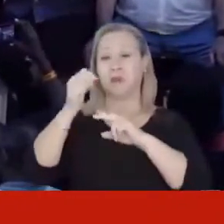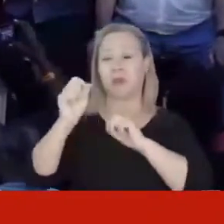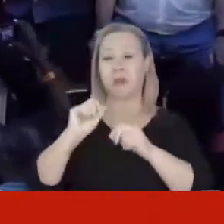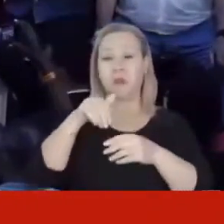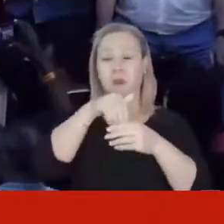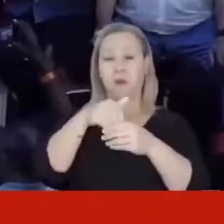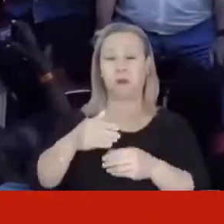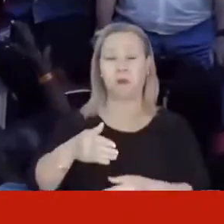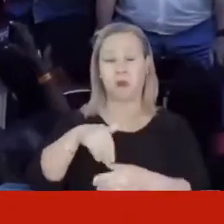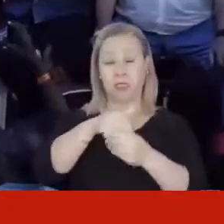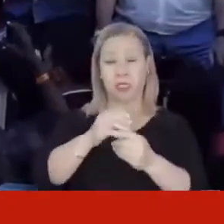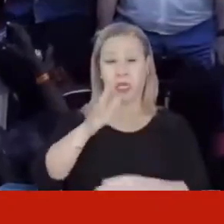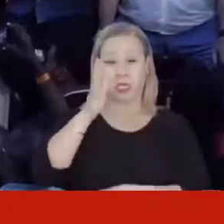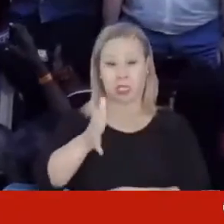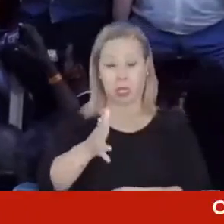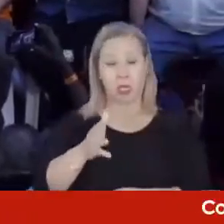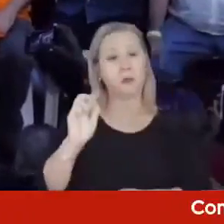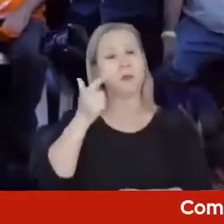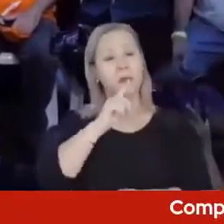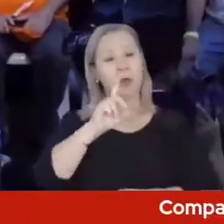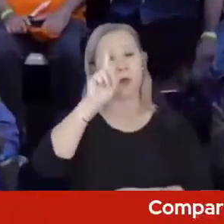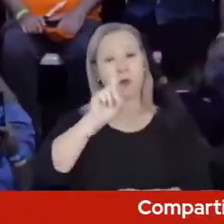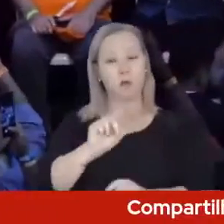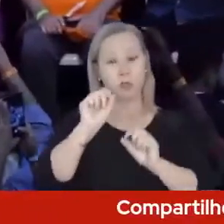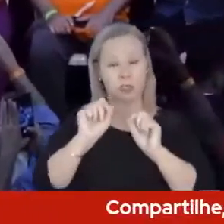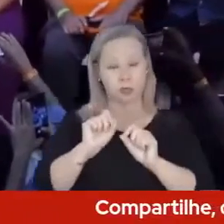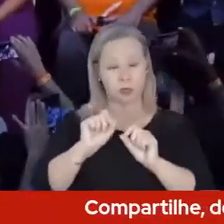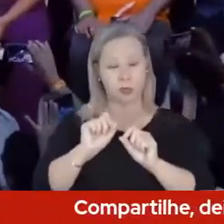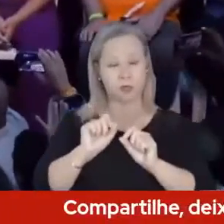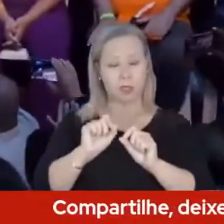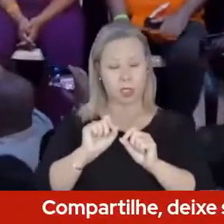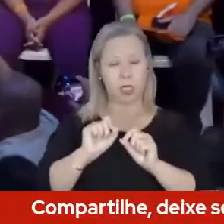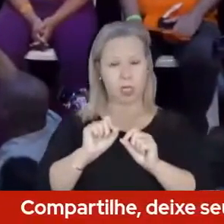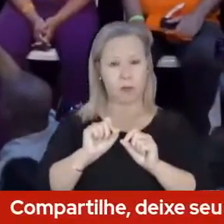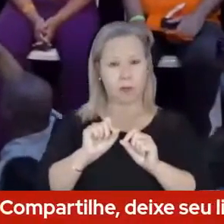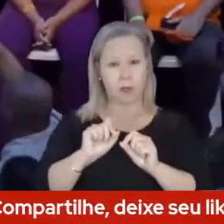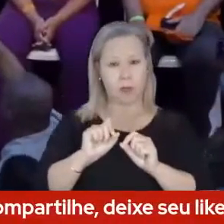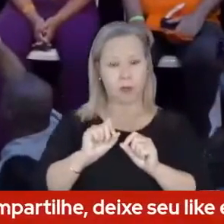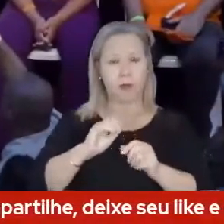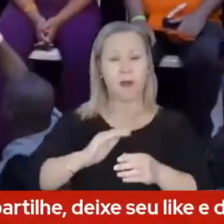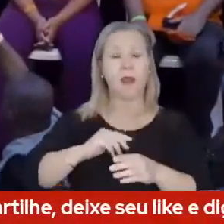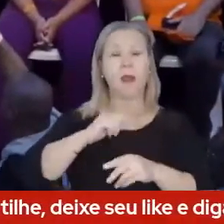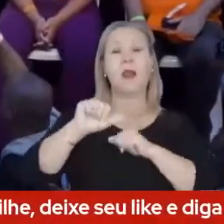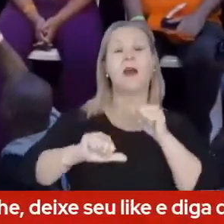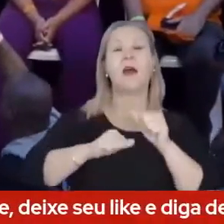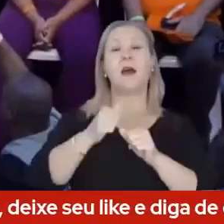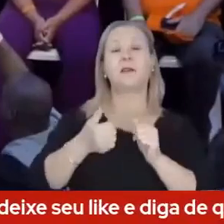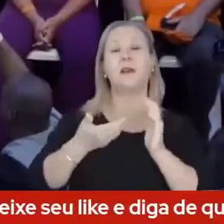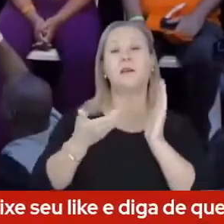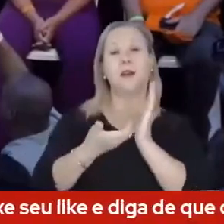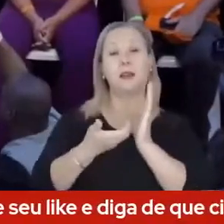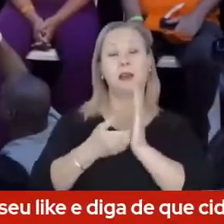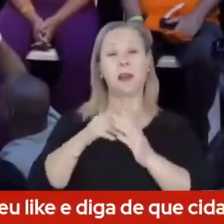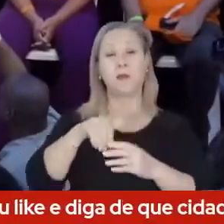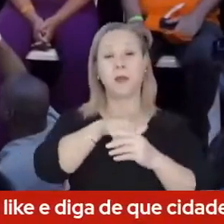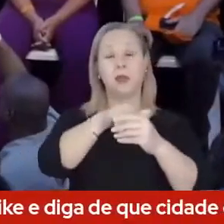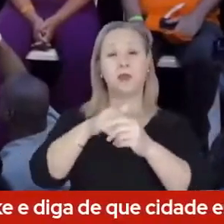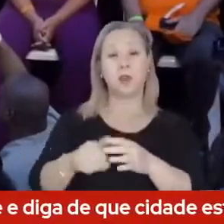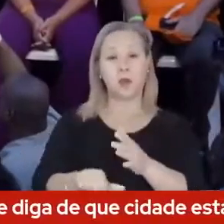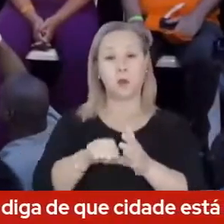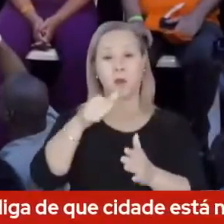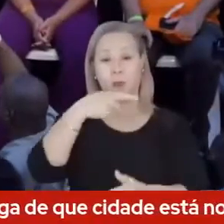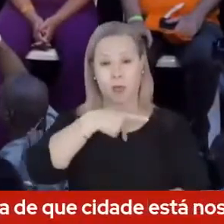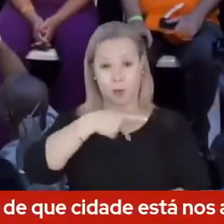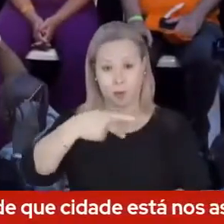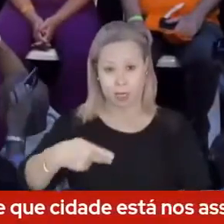direito de, pela via indireta, através da Câmara, a gente eleger o primeiro presidente